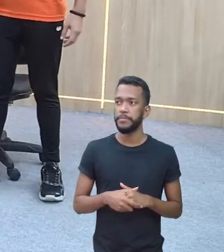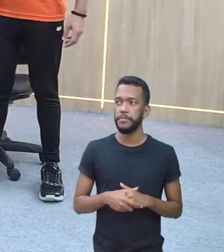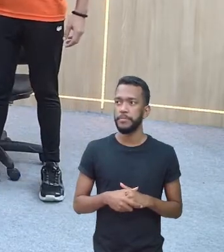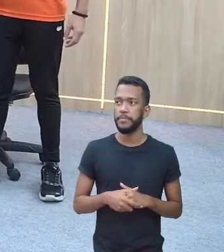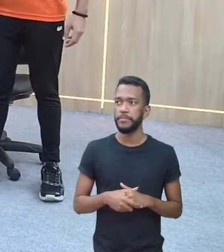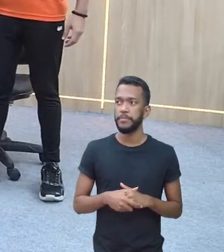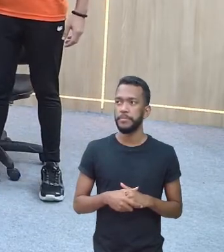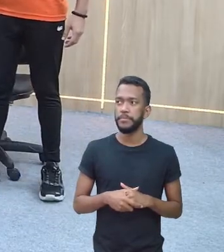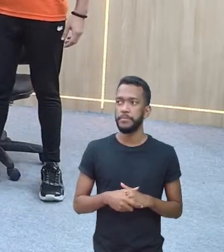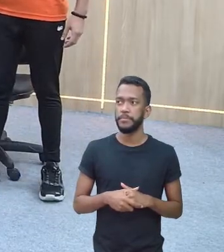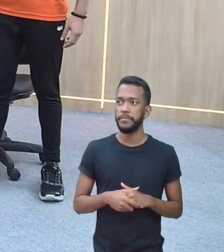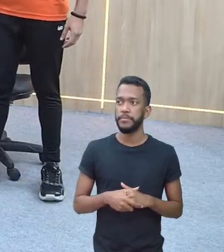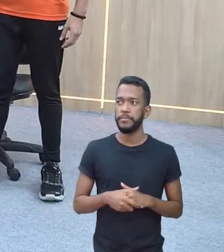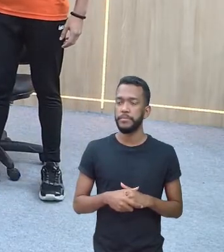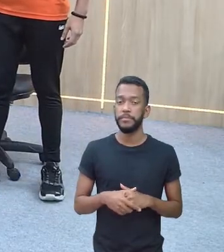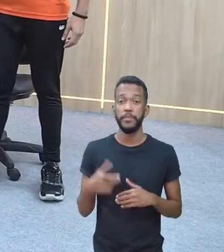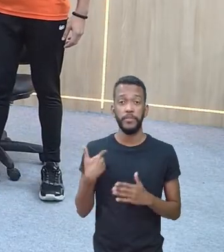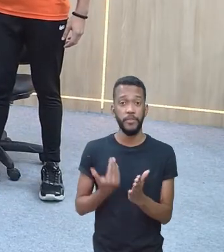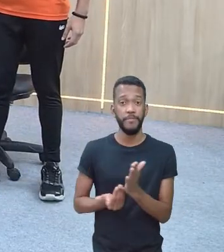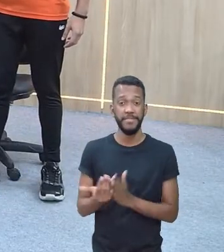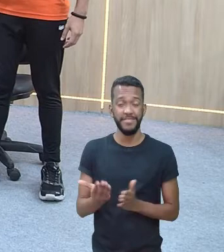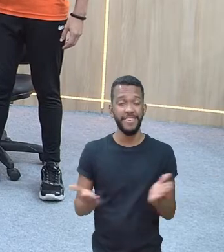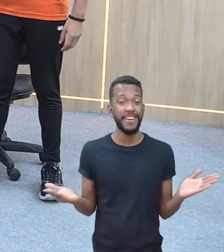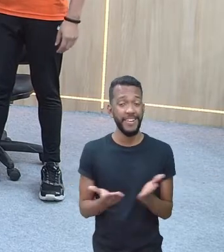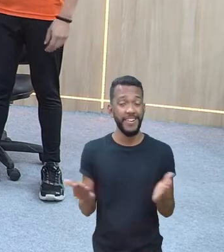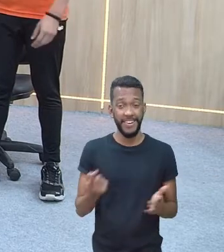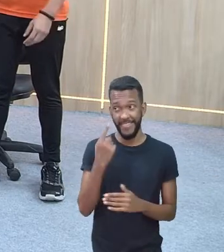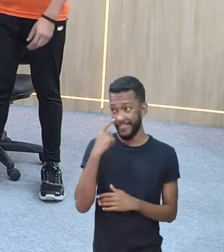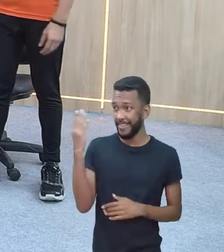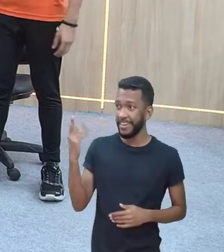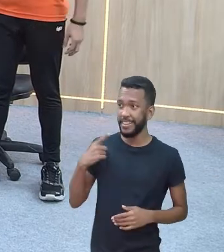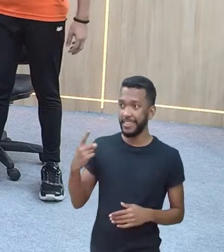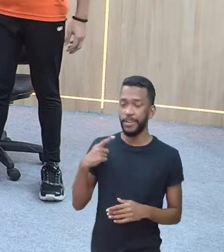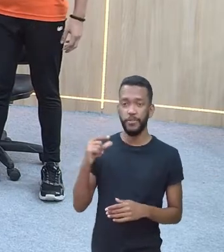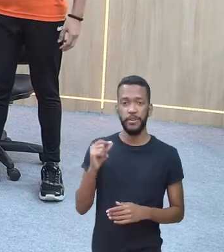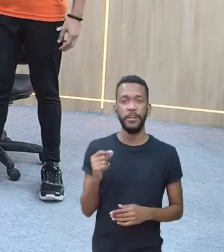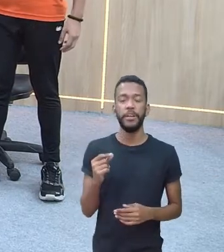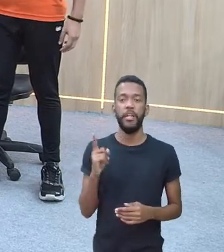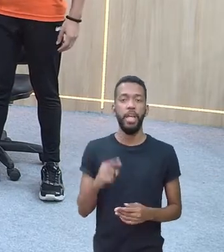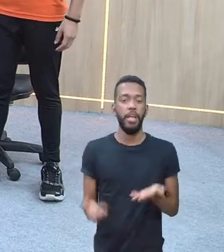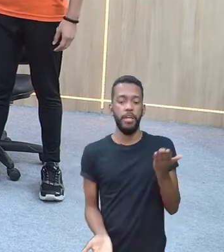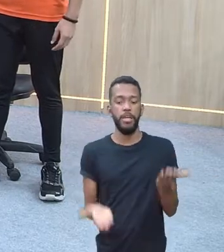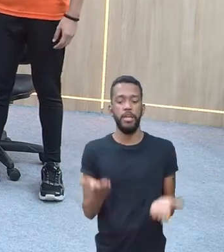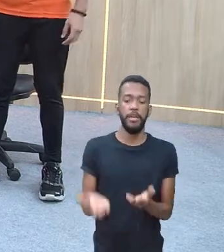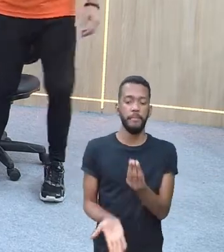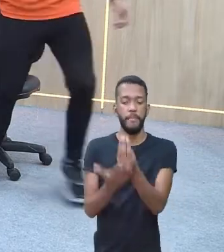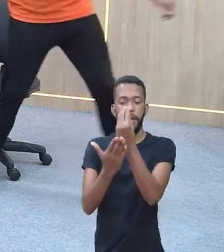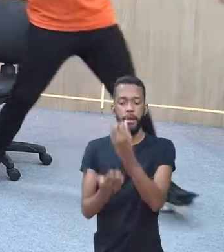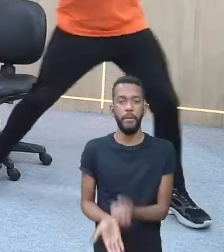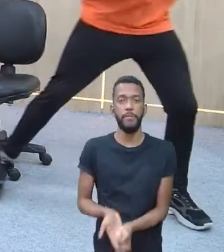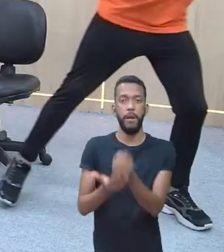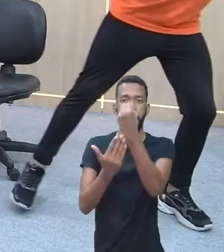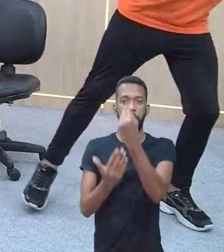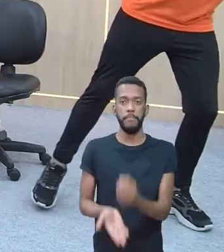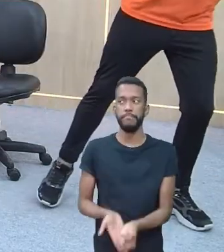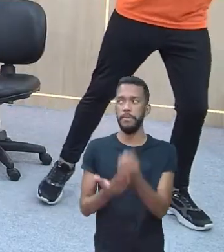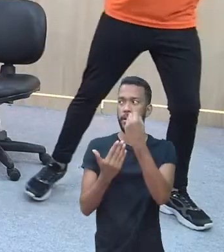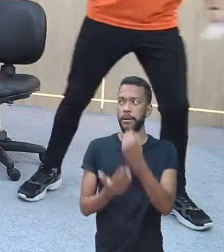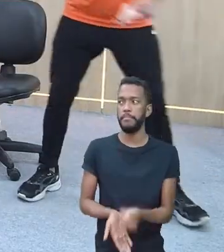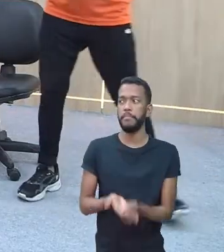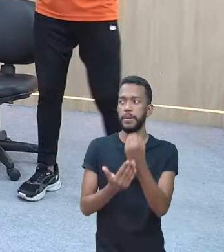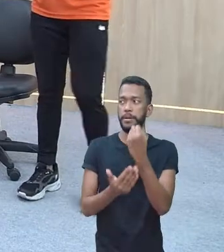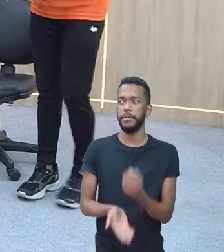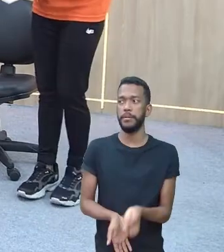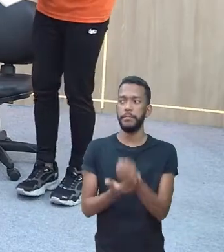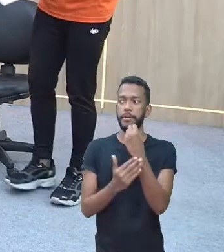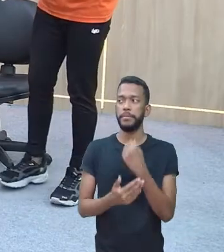Eu vou começar agora aqui, ó, fazendo uma atividade de equilíbrio, né? E aí a gente já passa pra... Eu vou começar com a peteca.